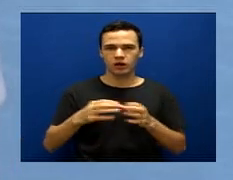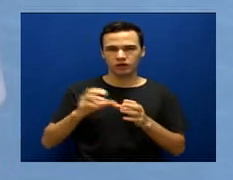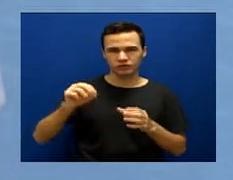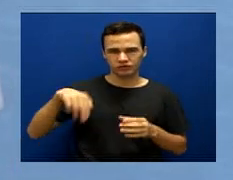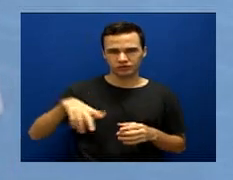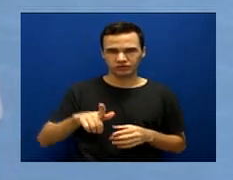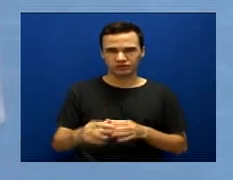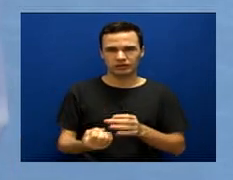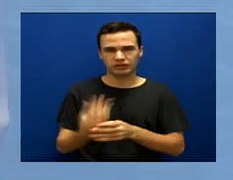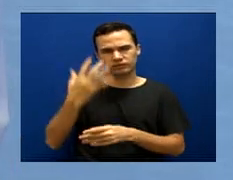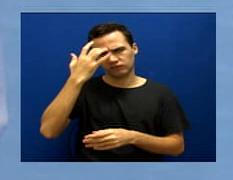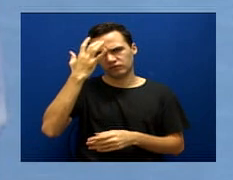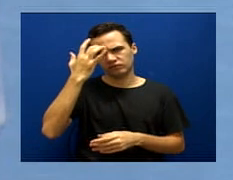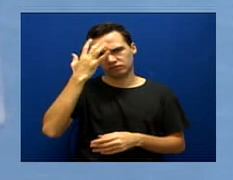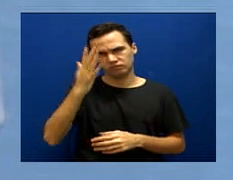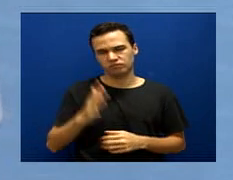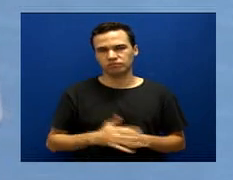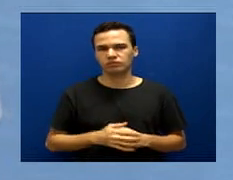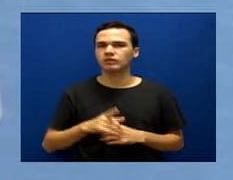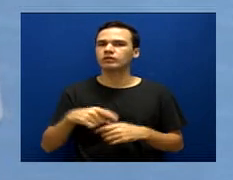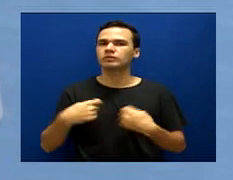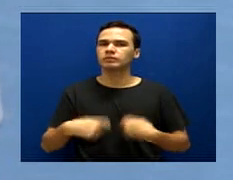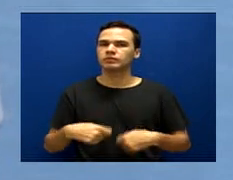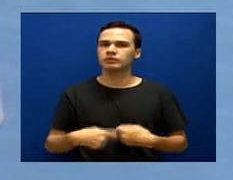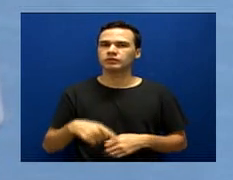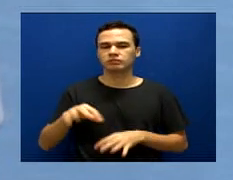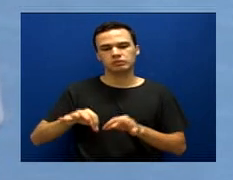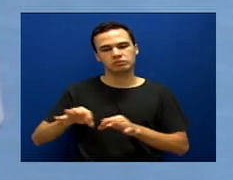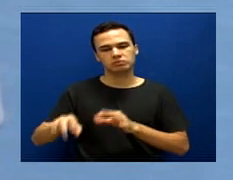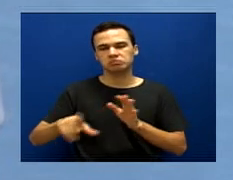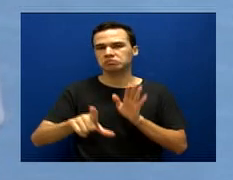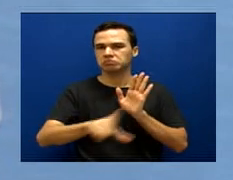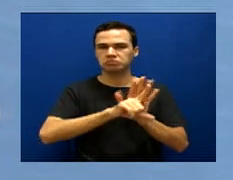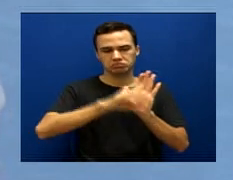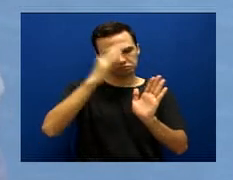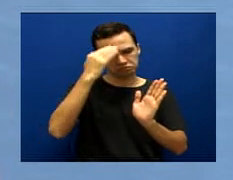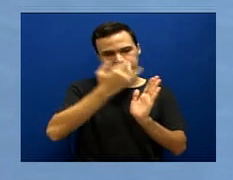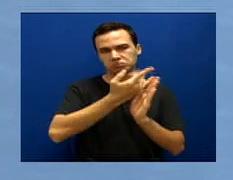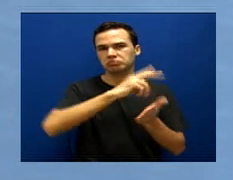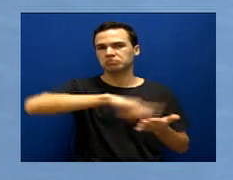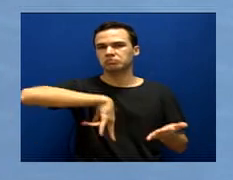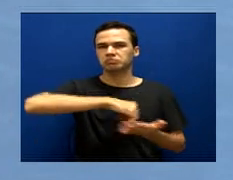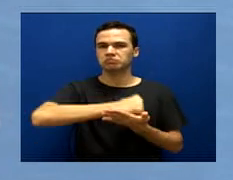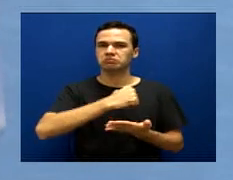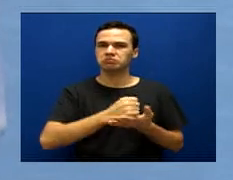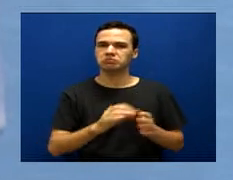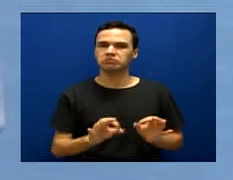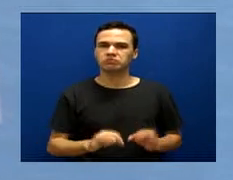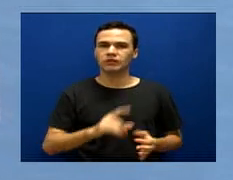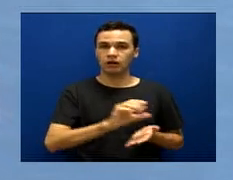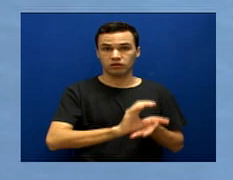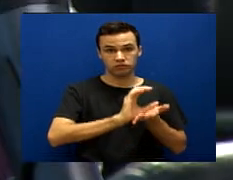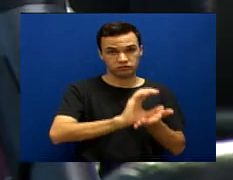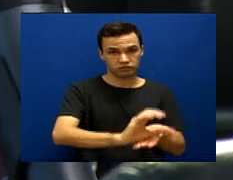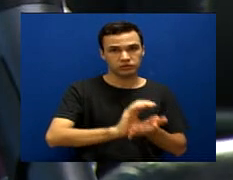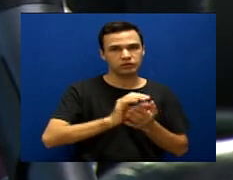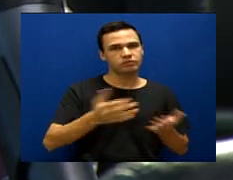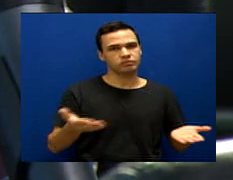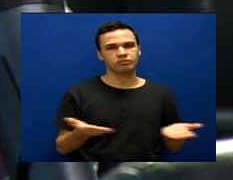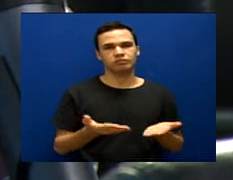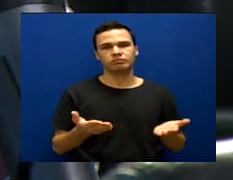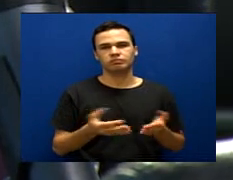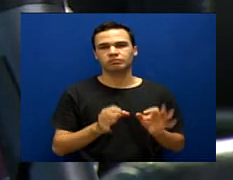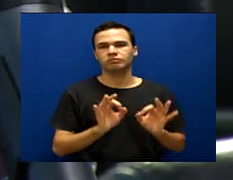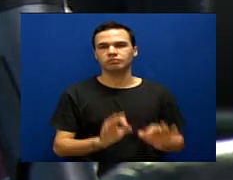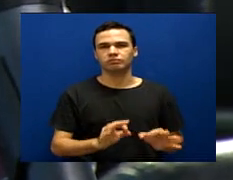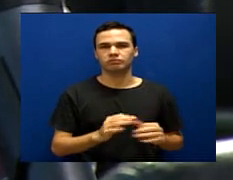necessário que tenha utilidade pública. Basta ser formada legalmente. Tá? Então o conselho vem aí, vem num momento muito